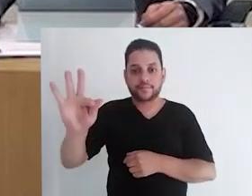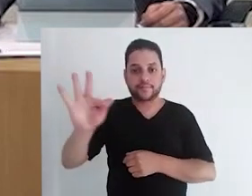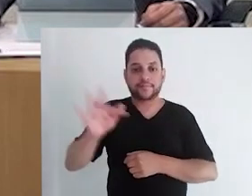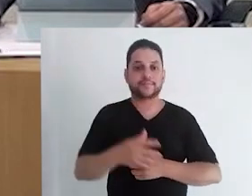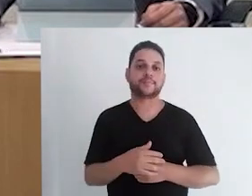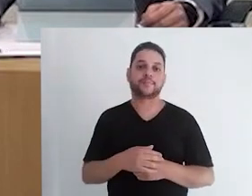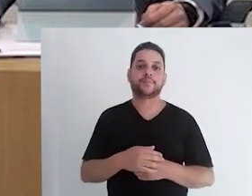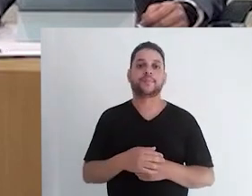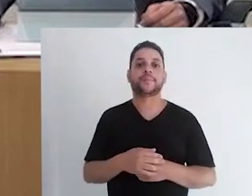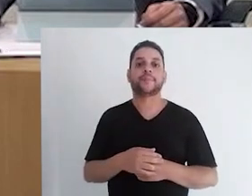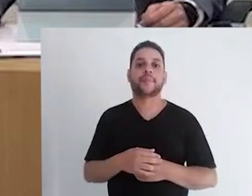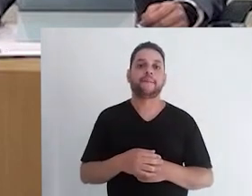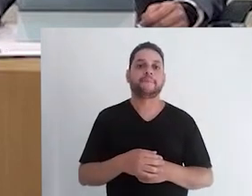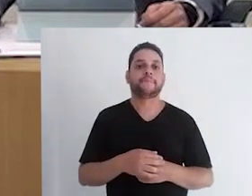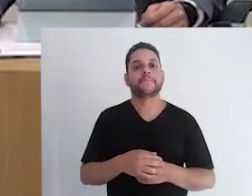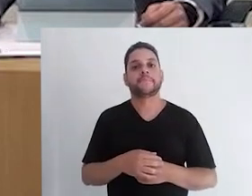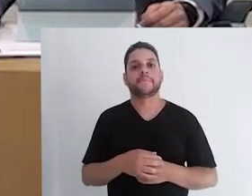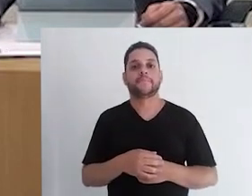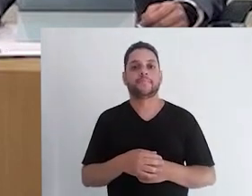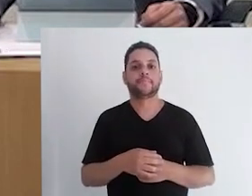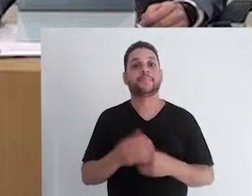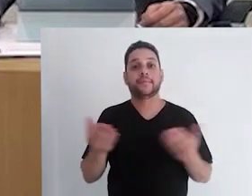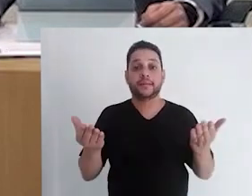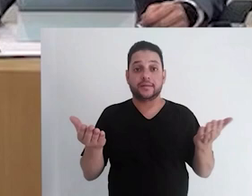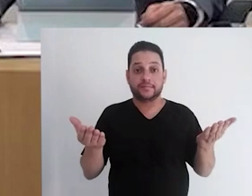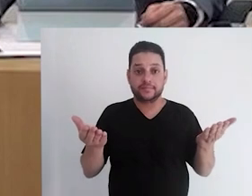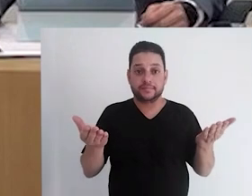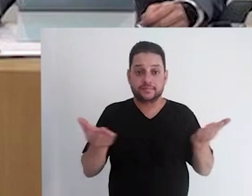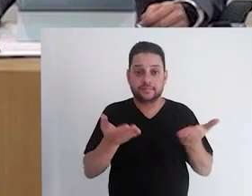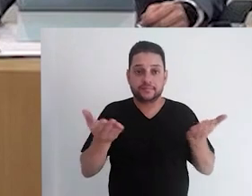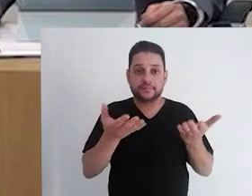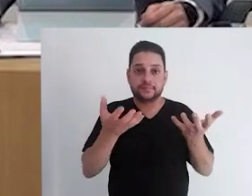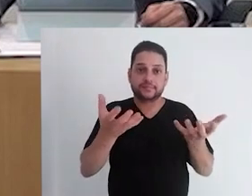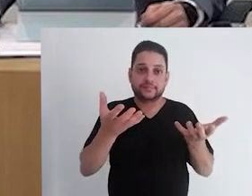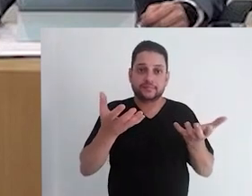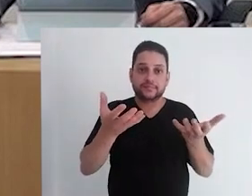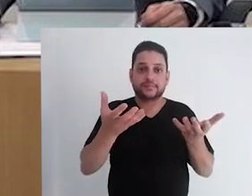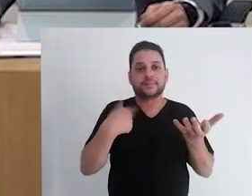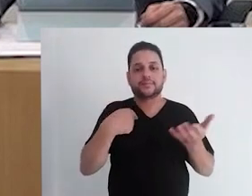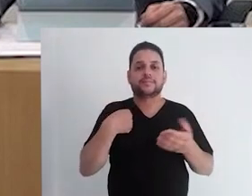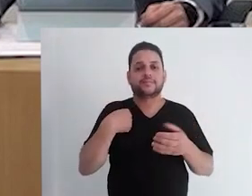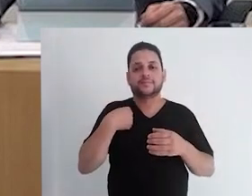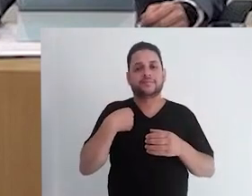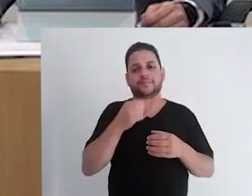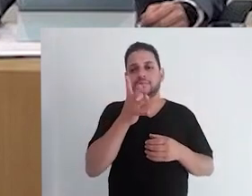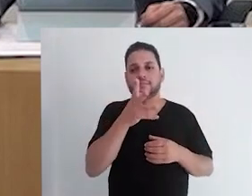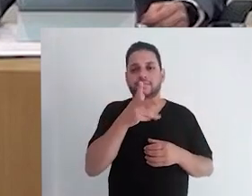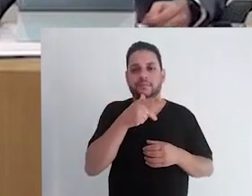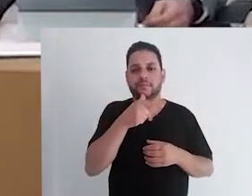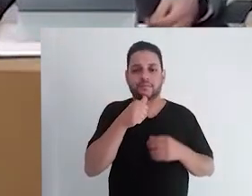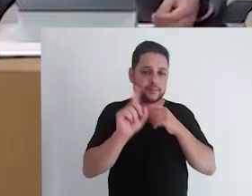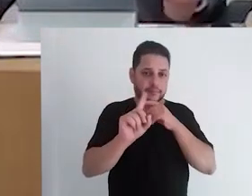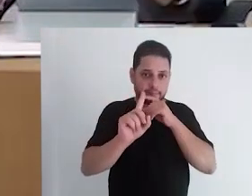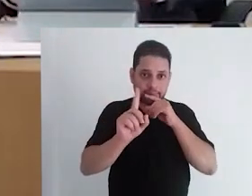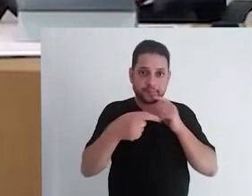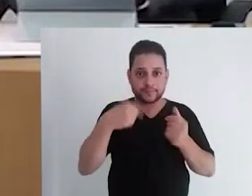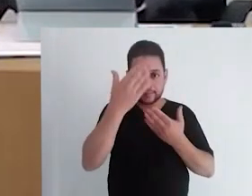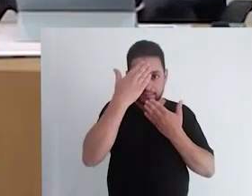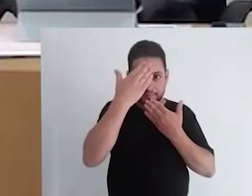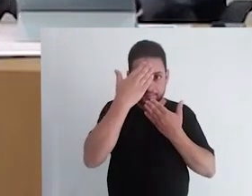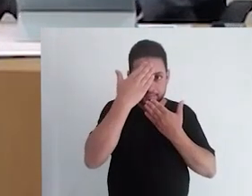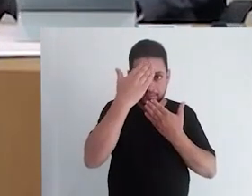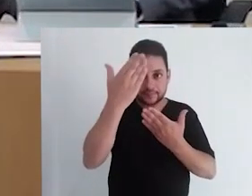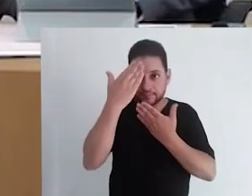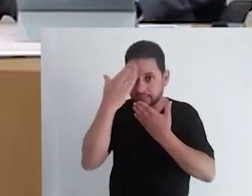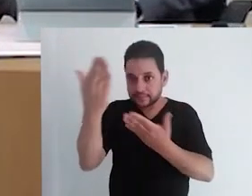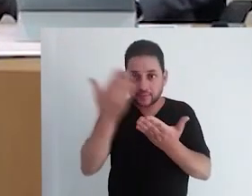Eu quero, abrindo, né, esta fala, não quero me demorar, mas eu quero agradecer a todos e todas